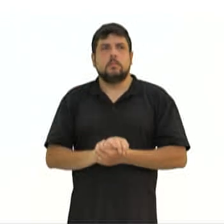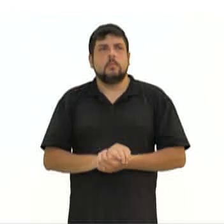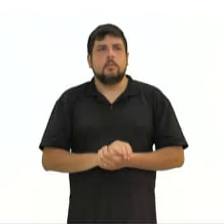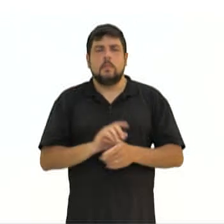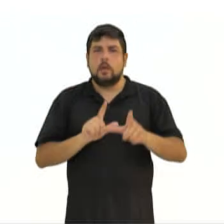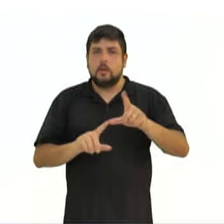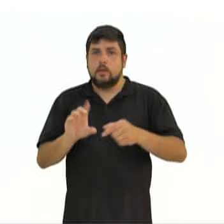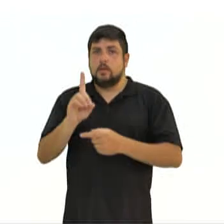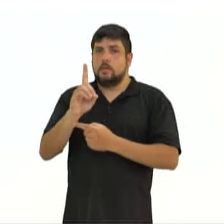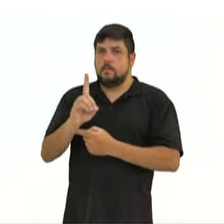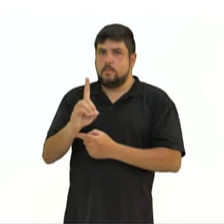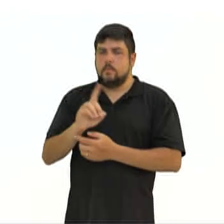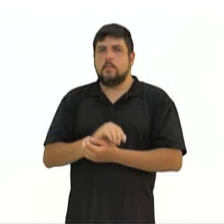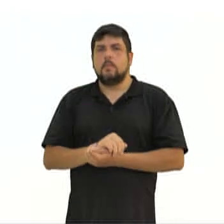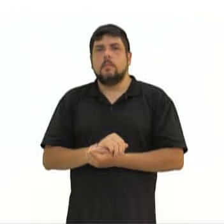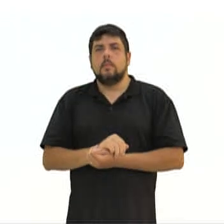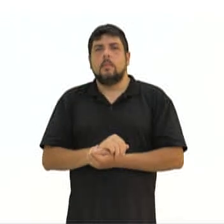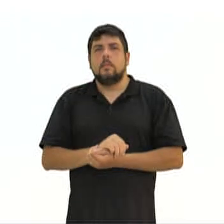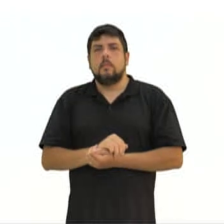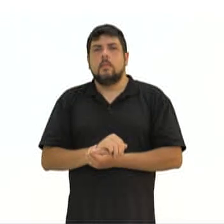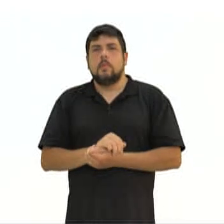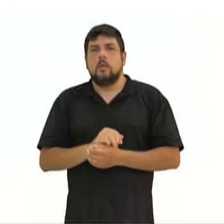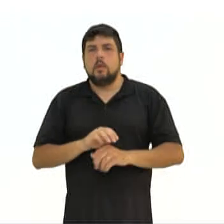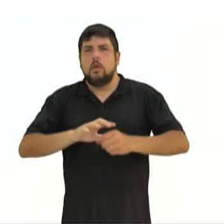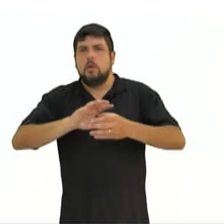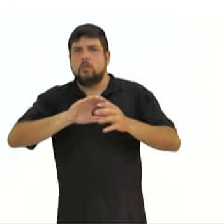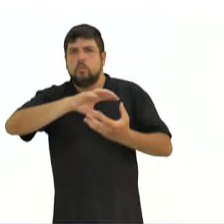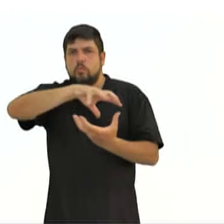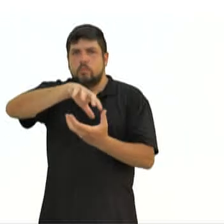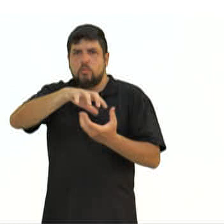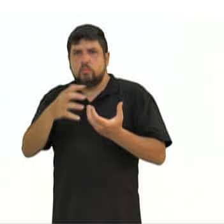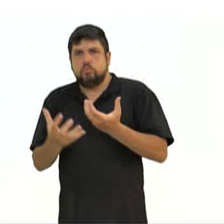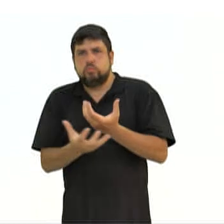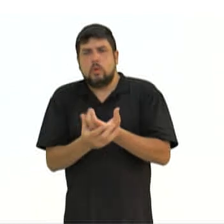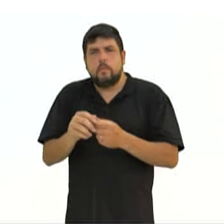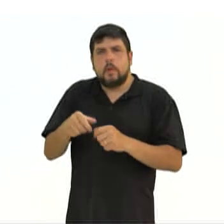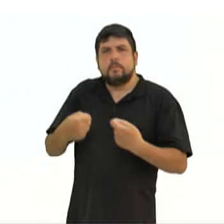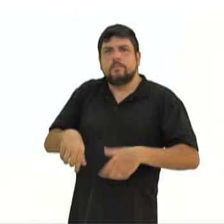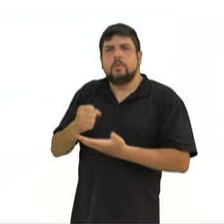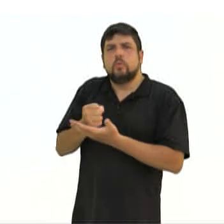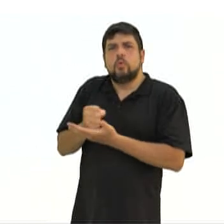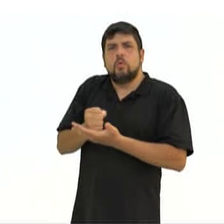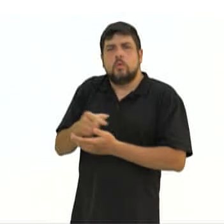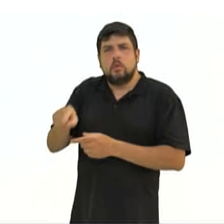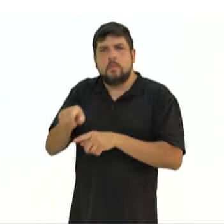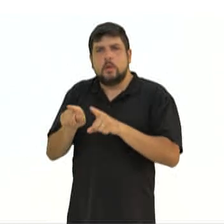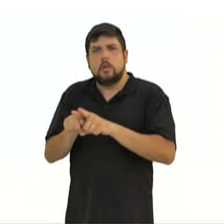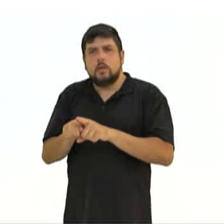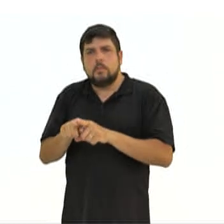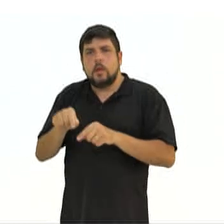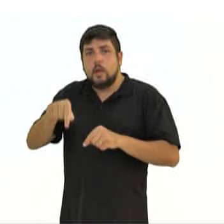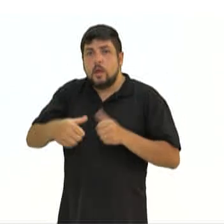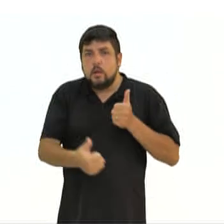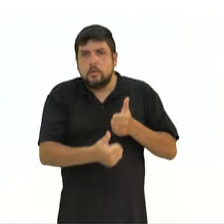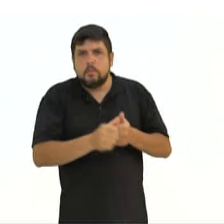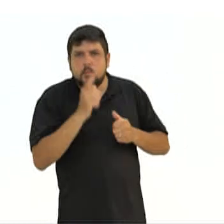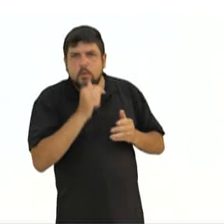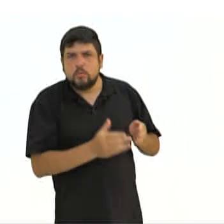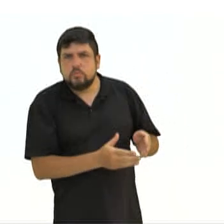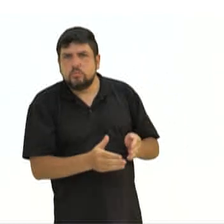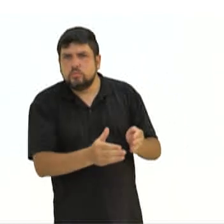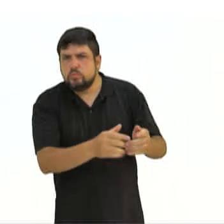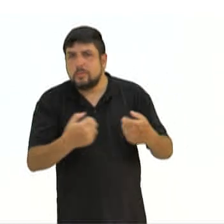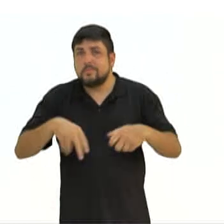desenvolvimento sustentável requer controle e monitoramento dos efeitos do lixo sobre espécies existentes em cursos d'água, solo